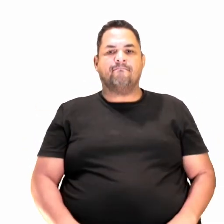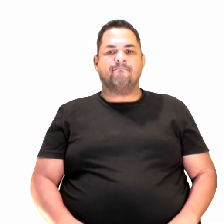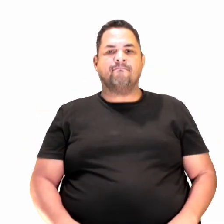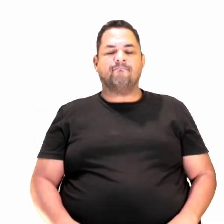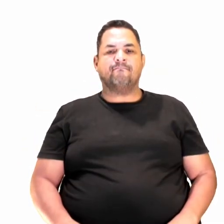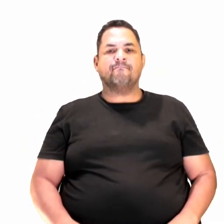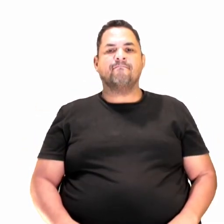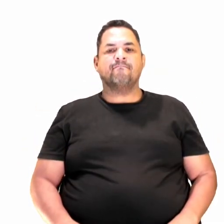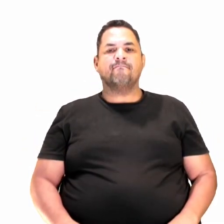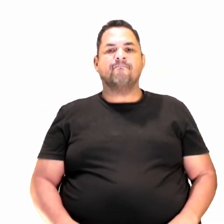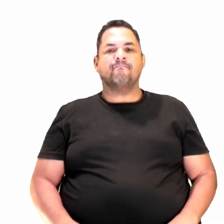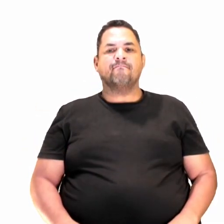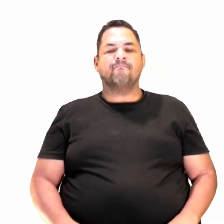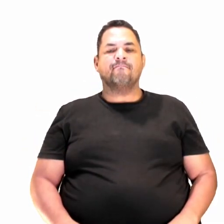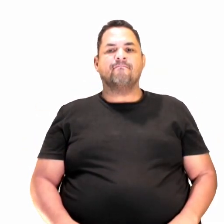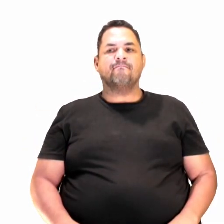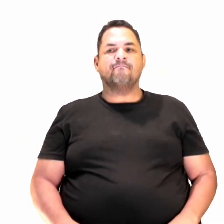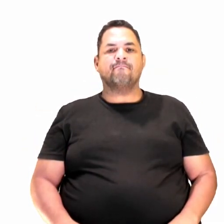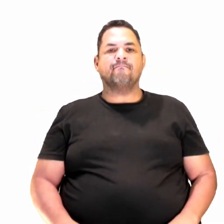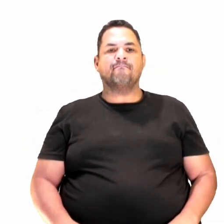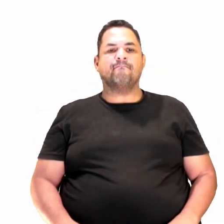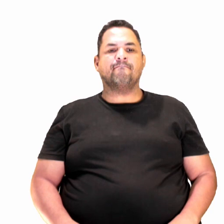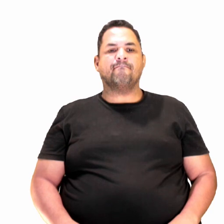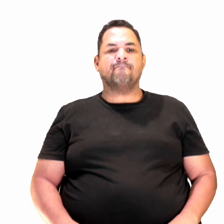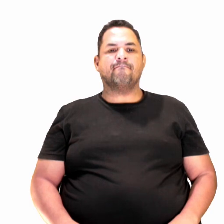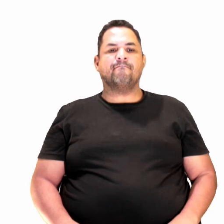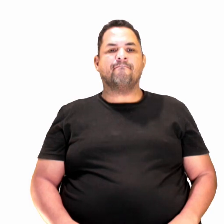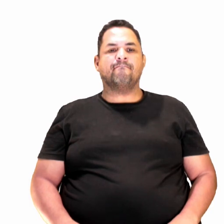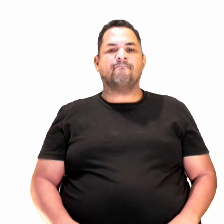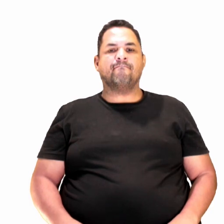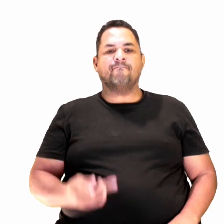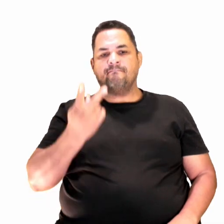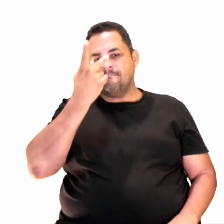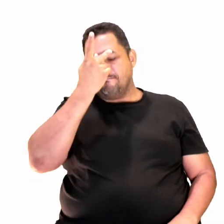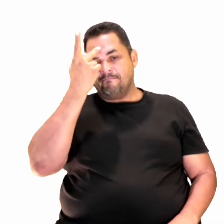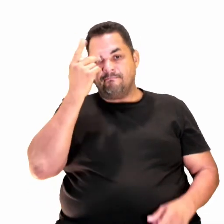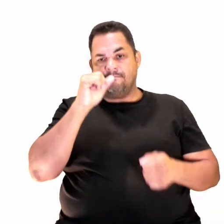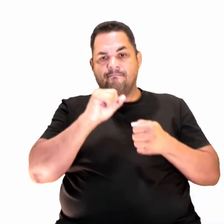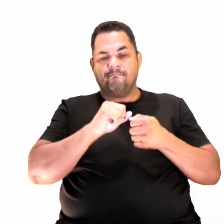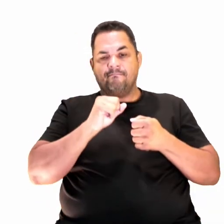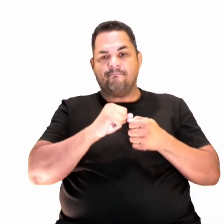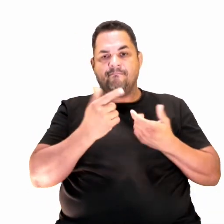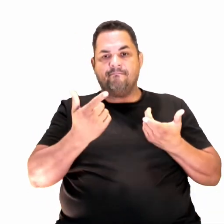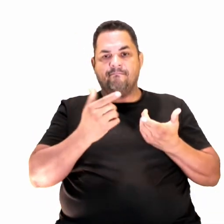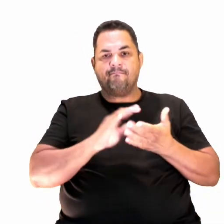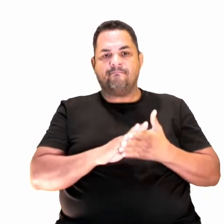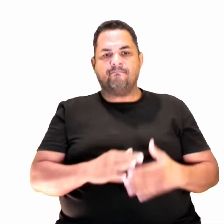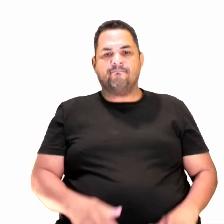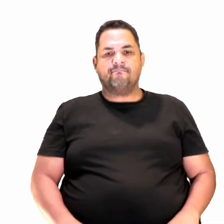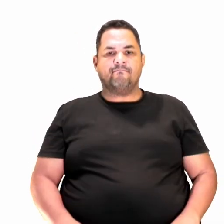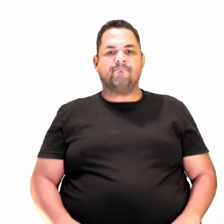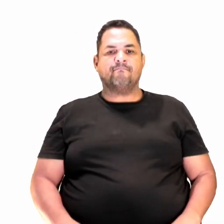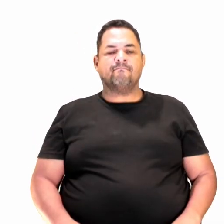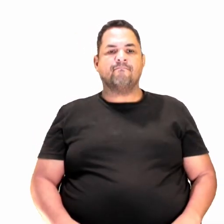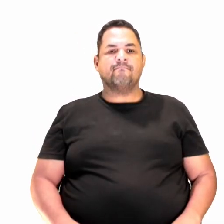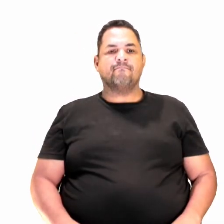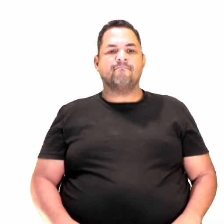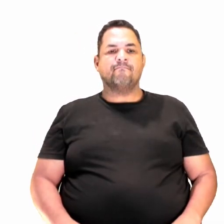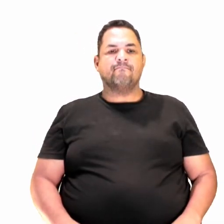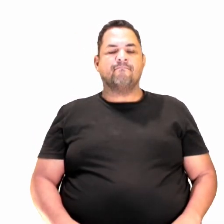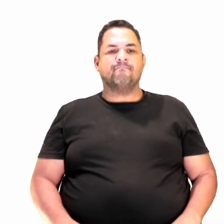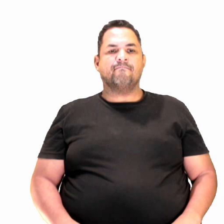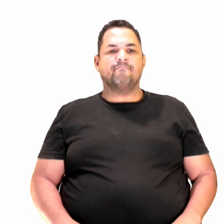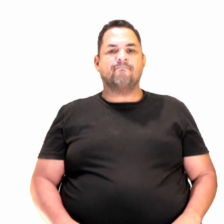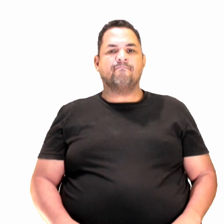developing bulimia, and a pessoa fazer alguma coisa a respeito, do something about it. Então